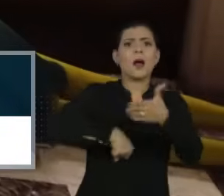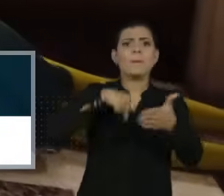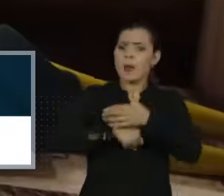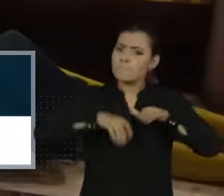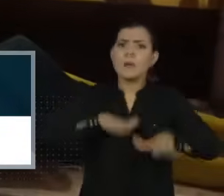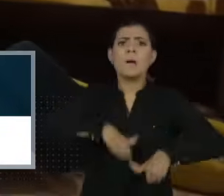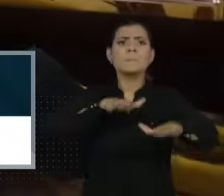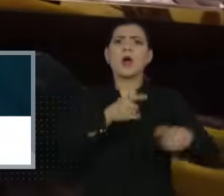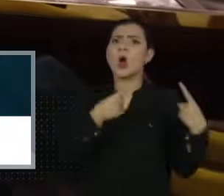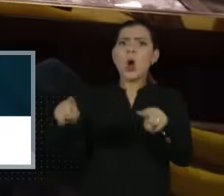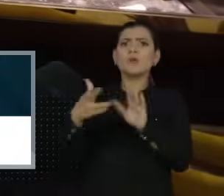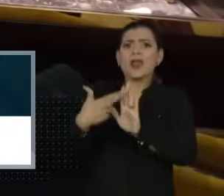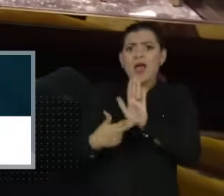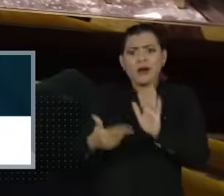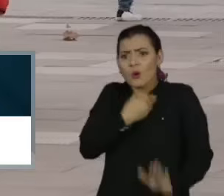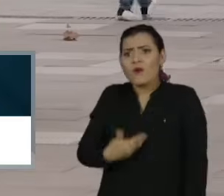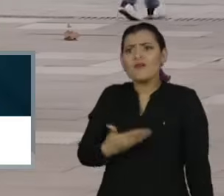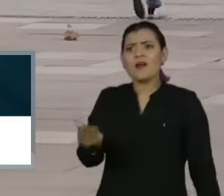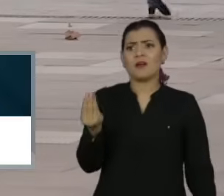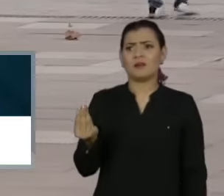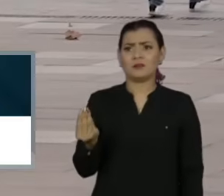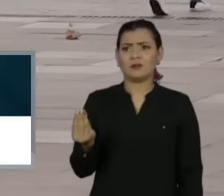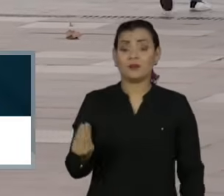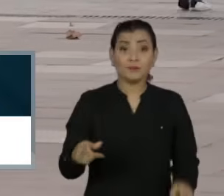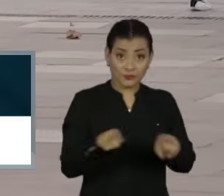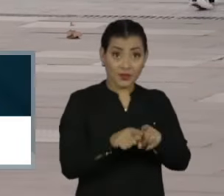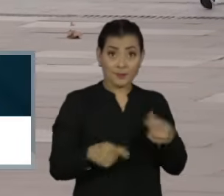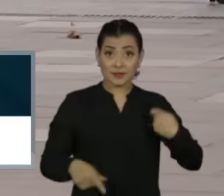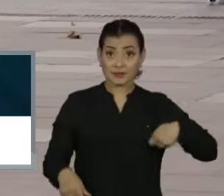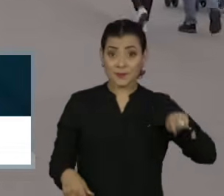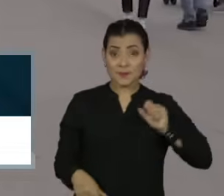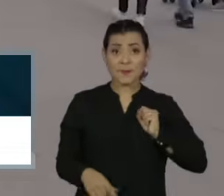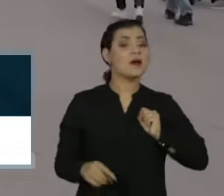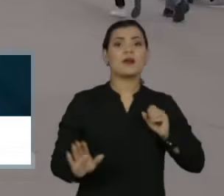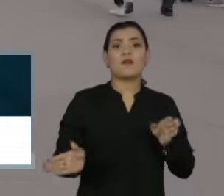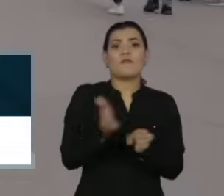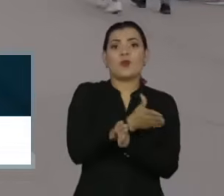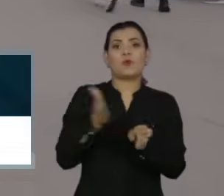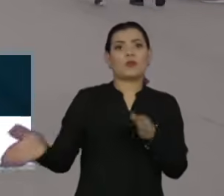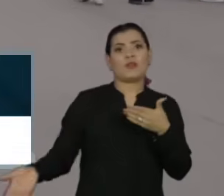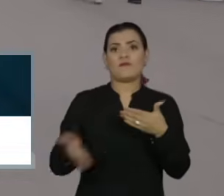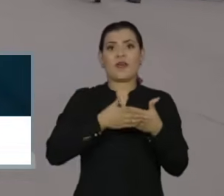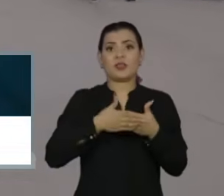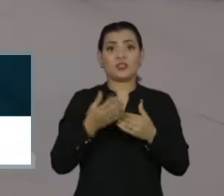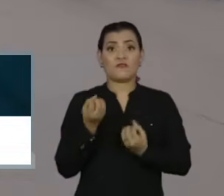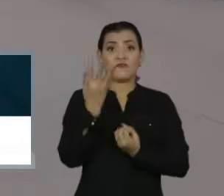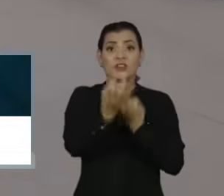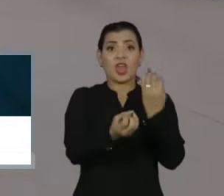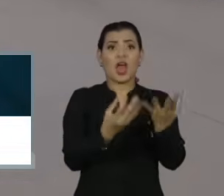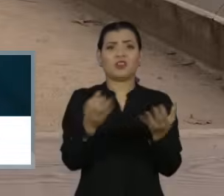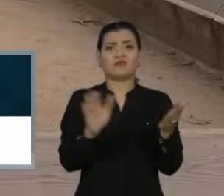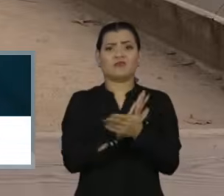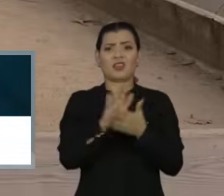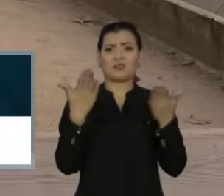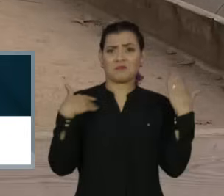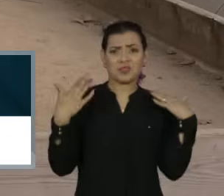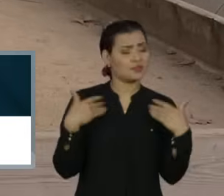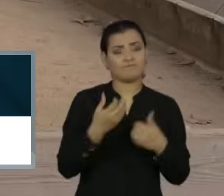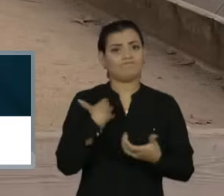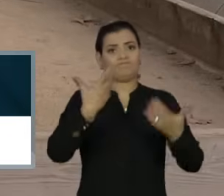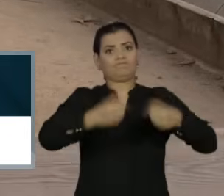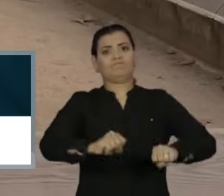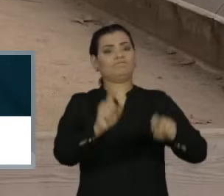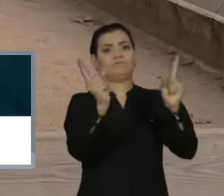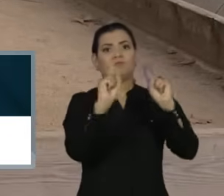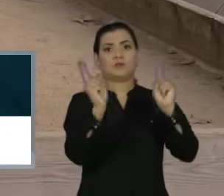contra restrições do governo. E Espanha fecha fronteiras para viagens não essenciais em